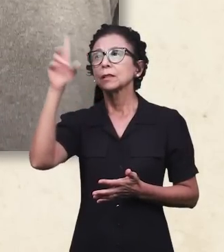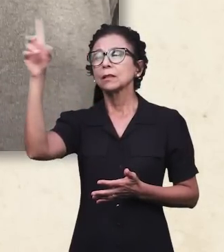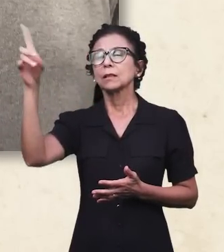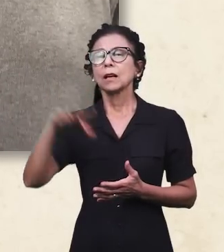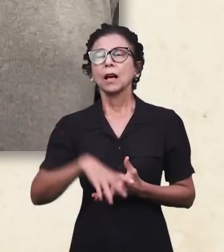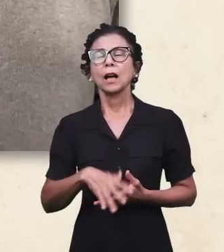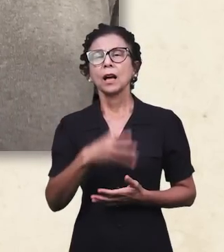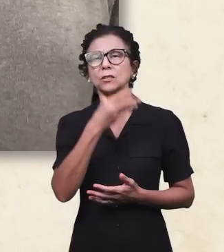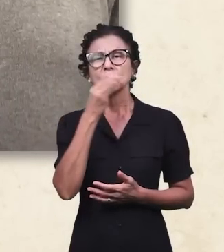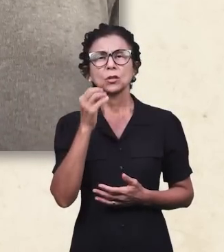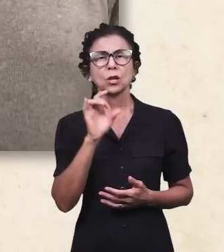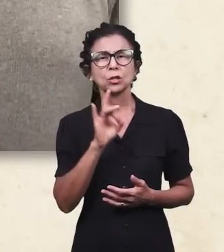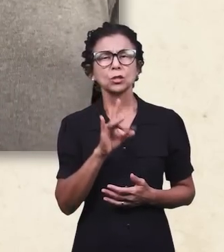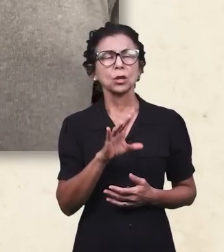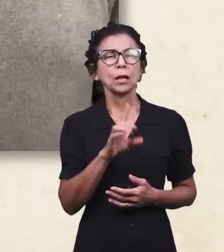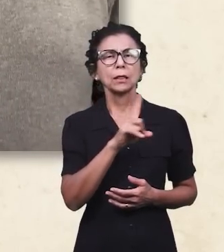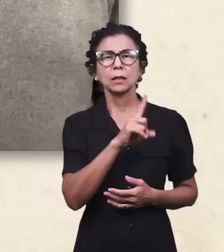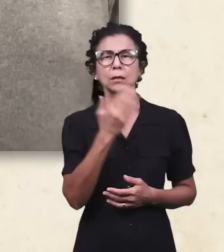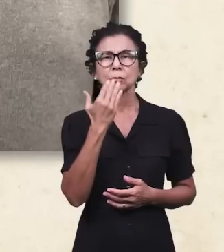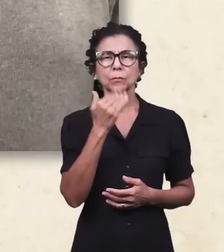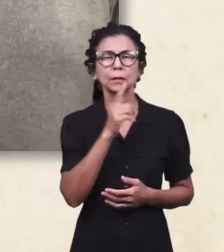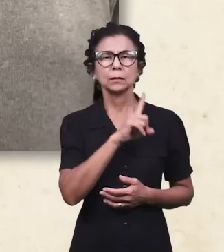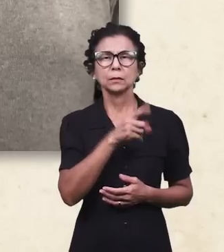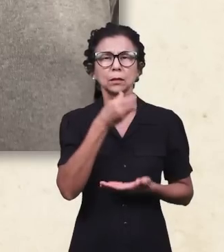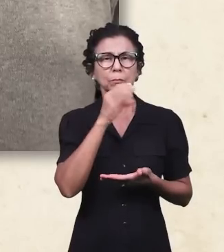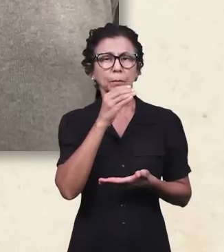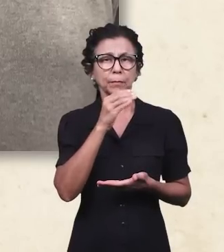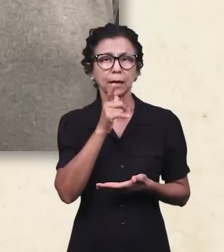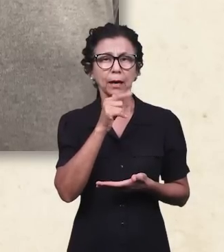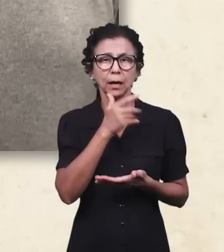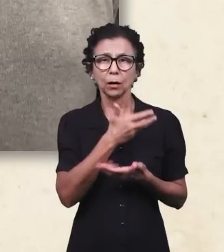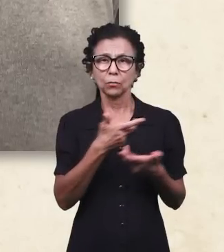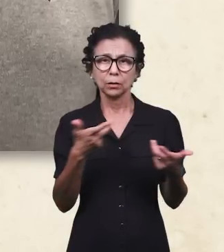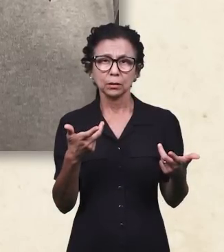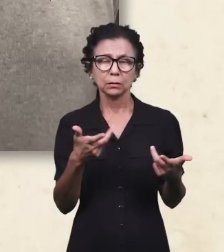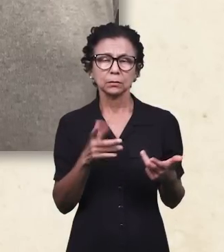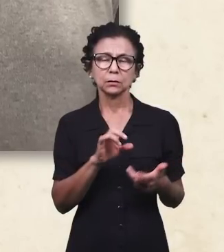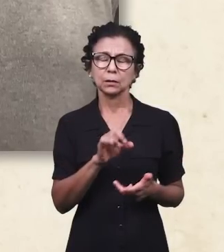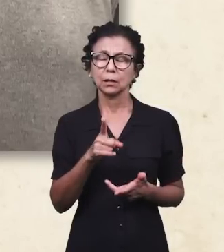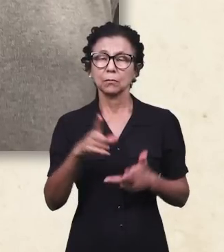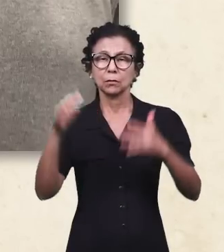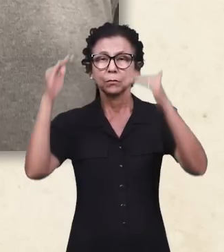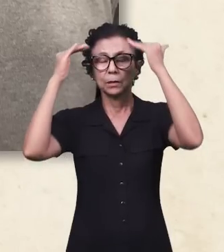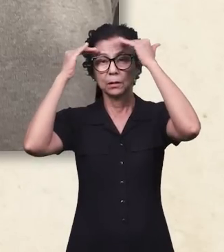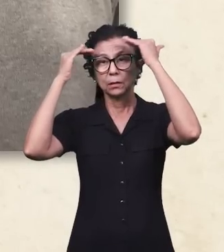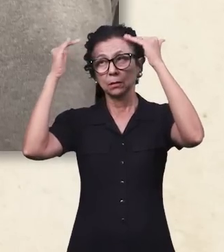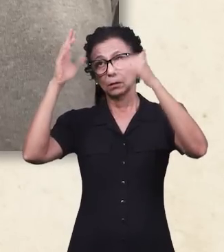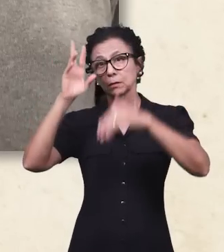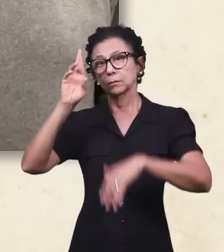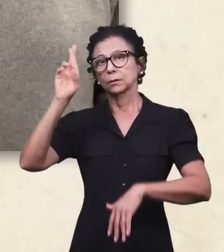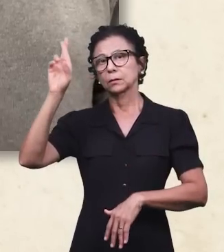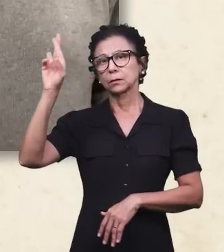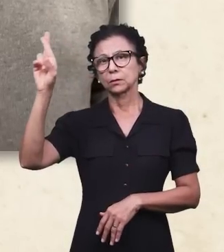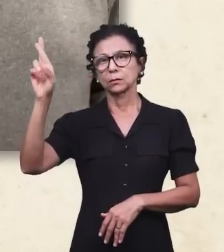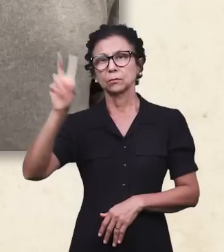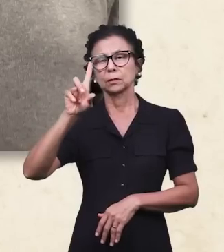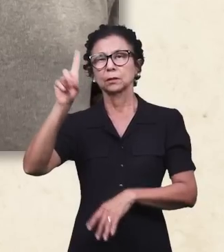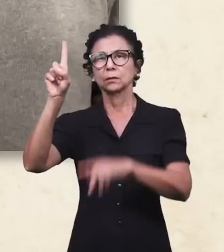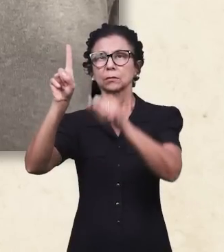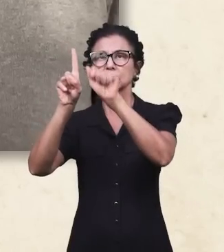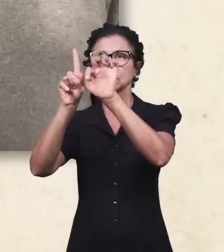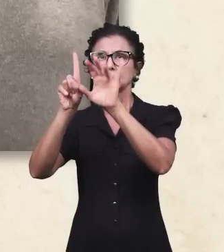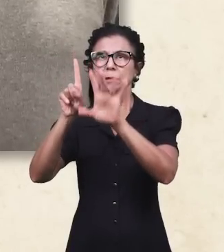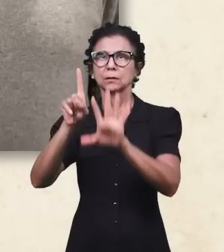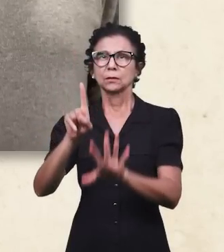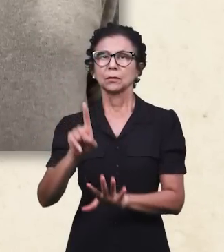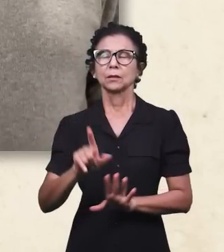de água e de alimentos, mas de viver uma vida em obediência ao Senhor. Que Deus abençoe grandemente a